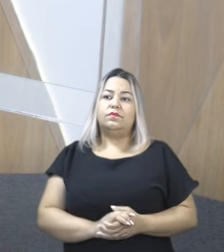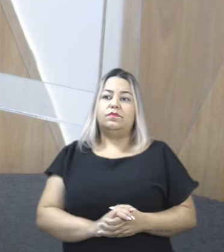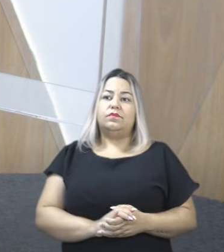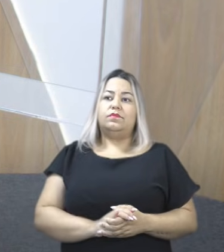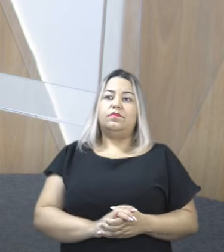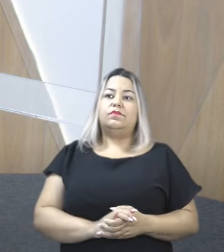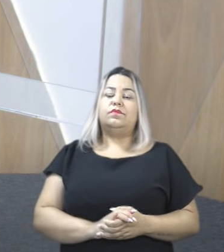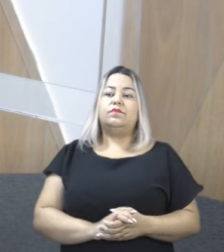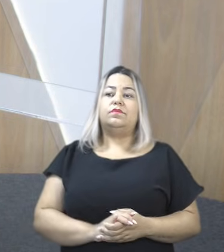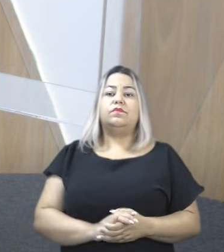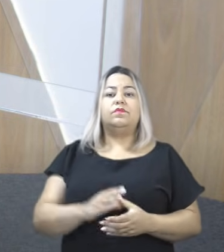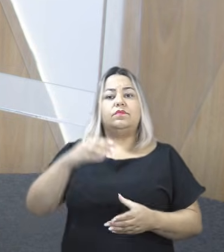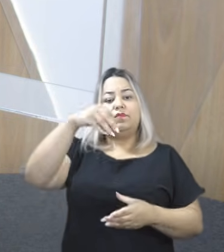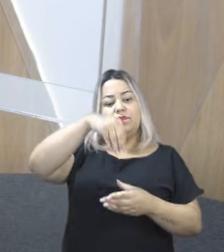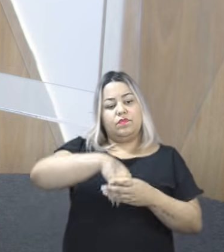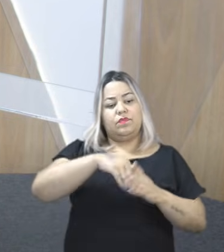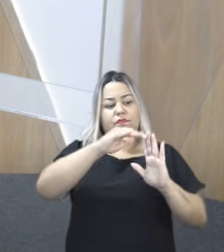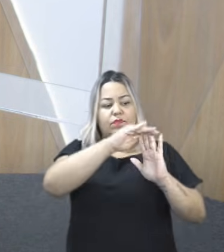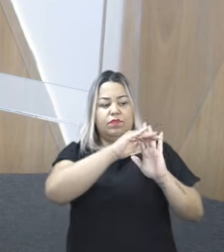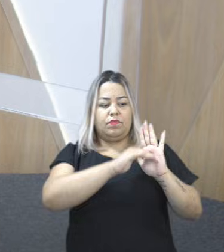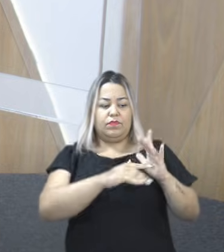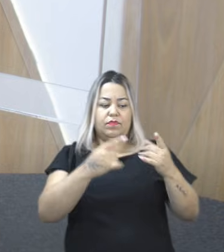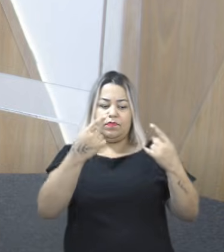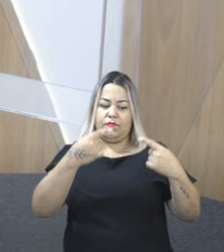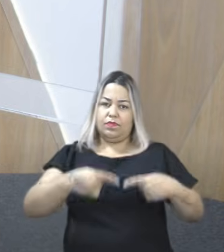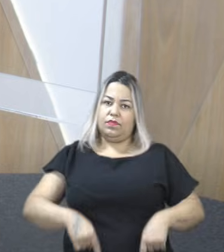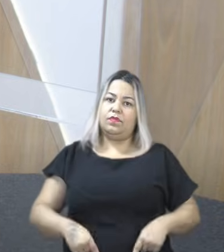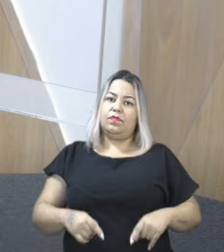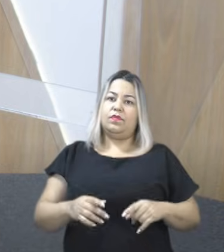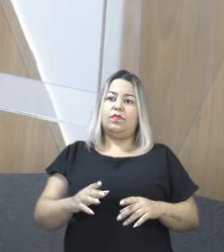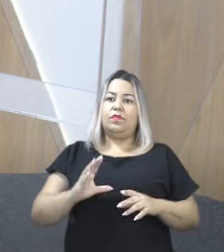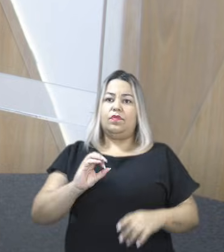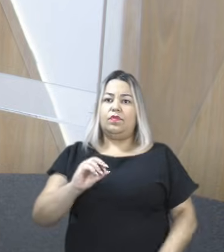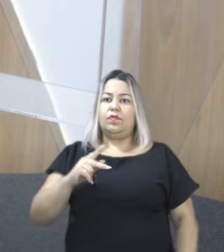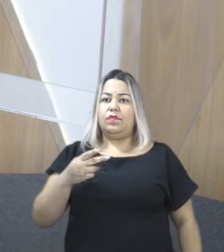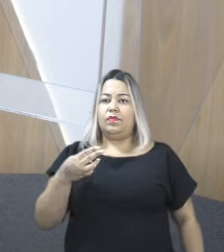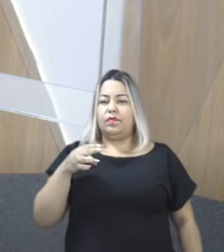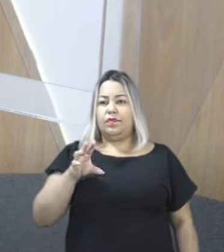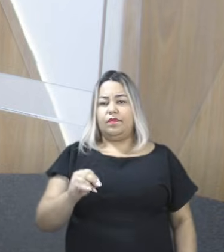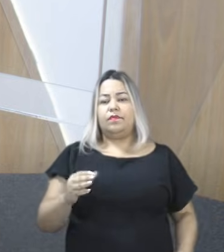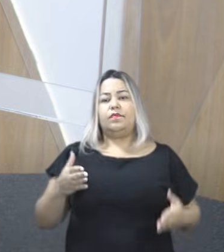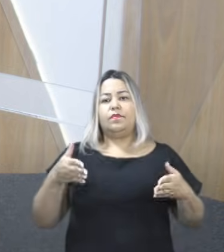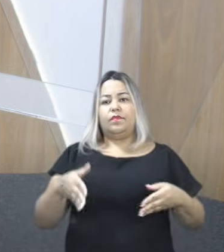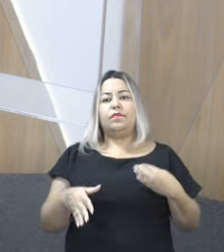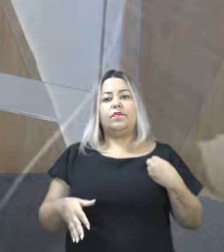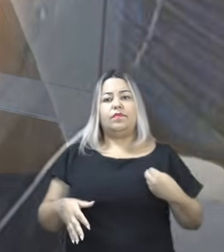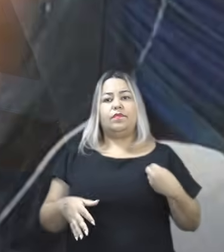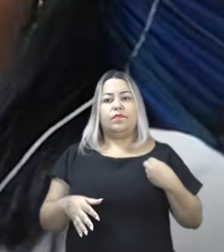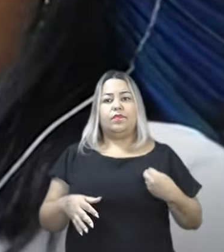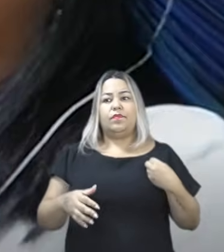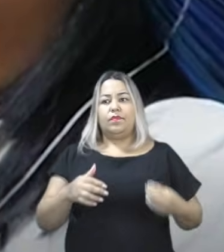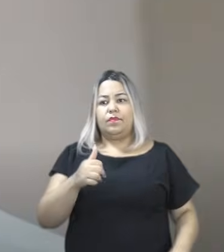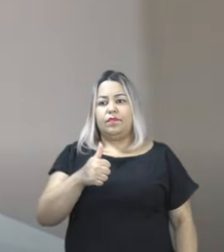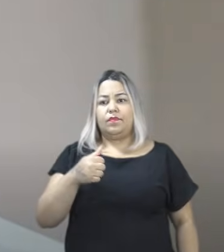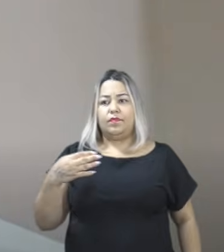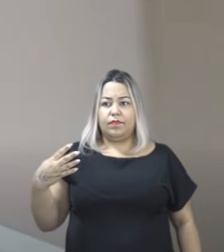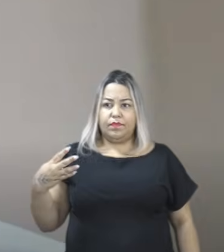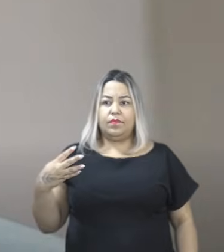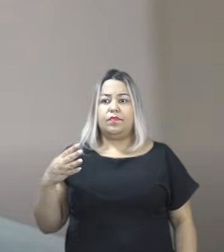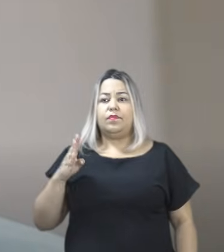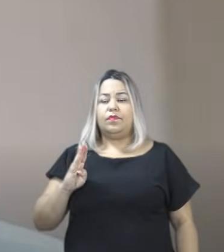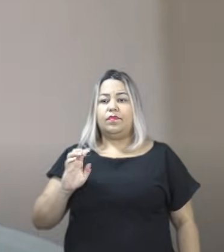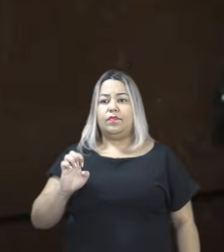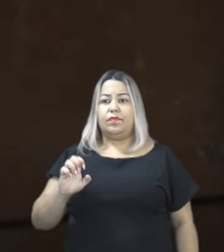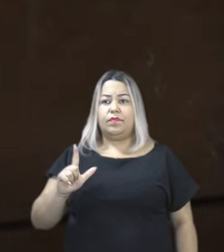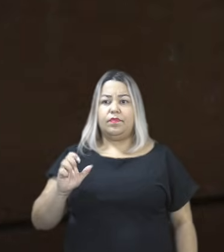E dentro da agenda política paralela à COP30, o PT participou na sexta-feira, dia 14, em Belém, de um